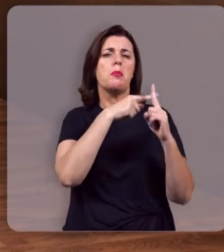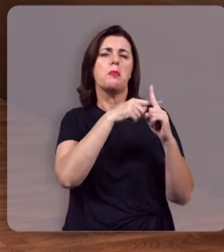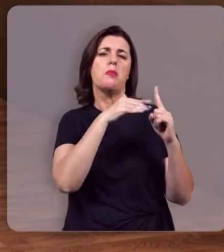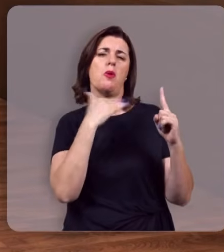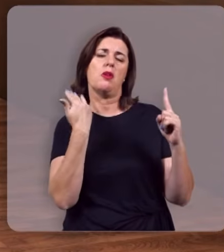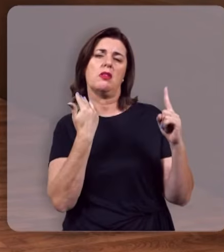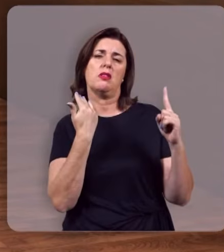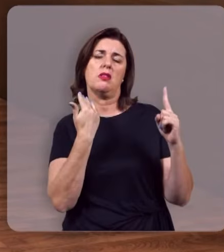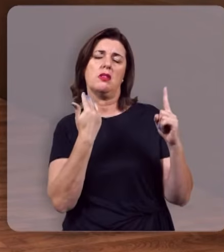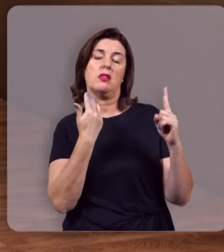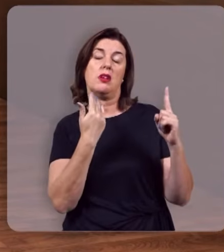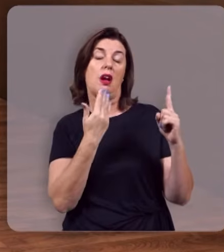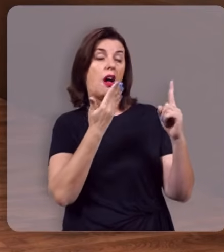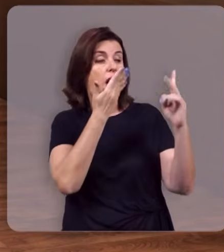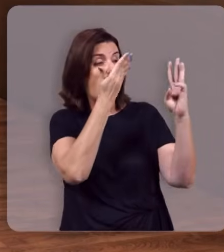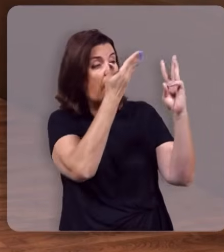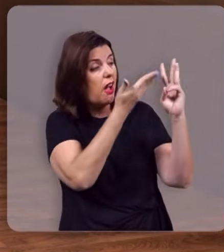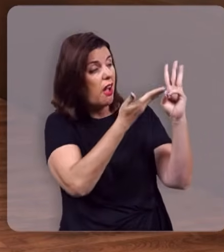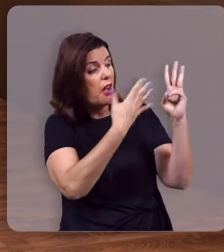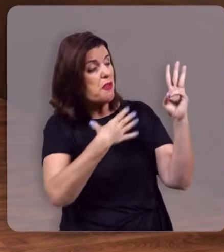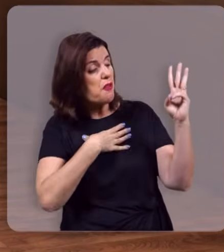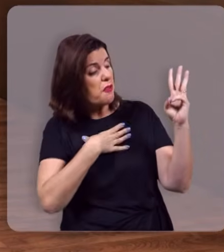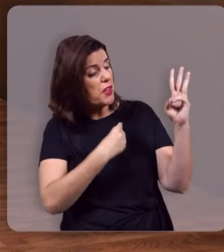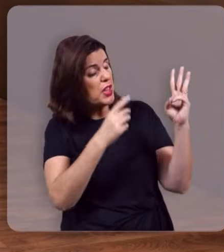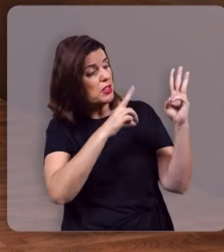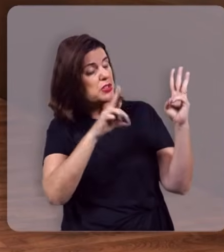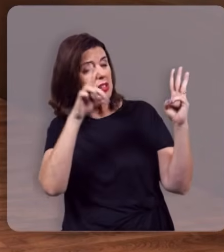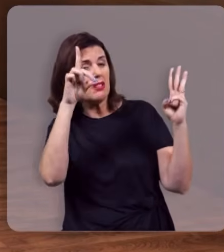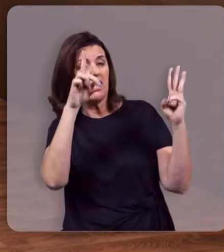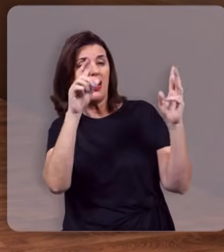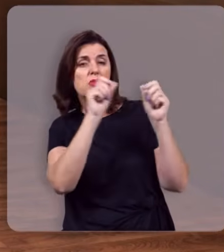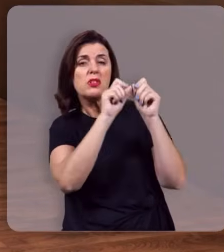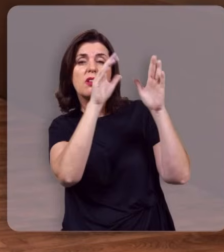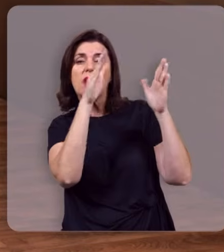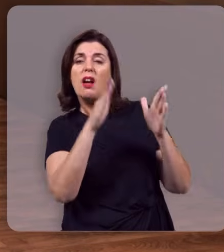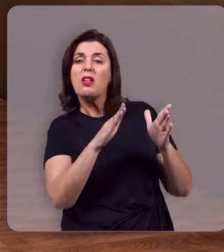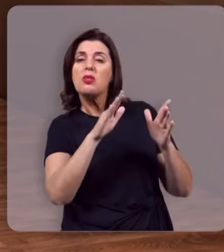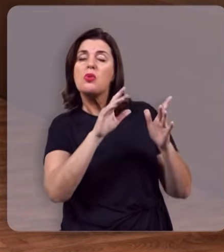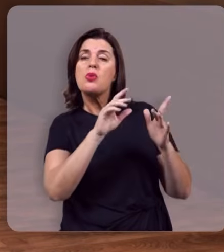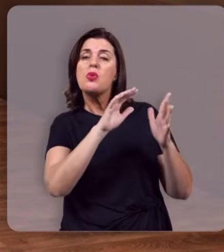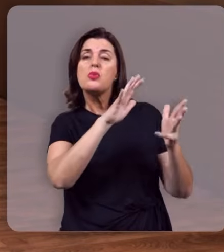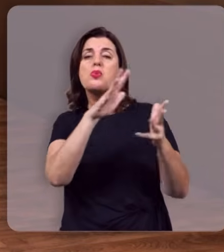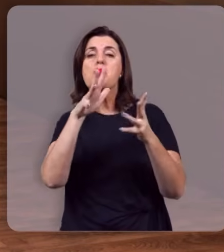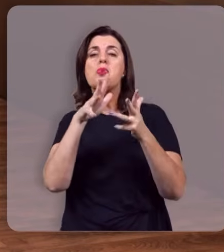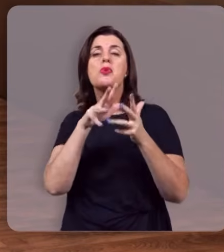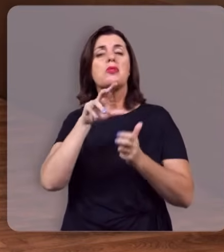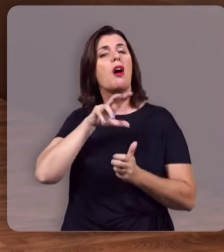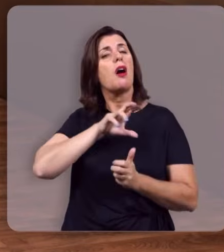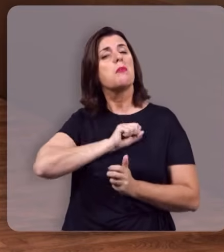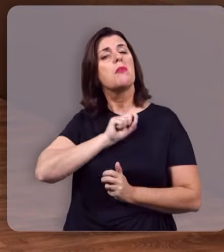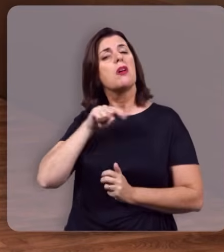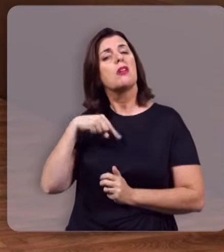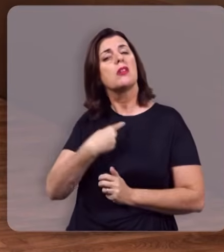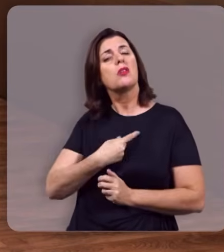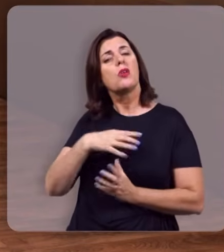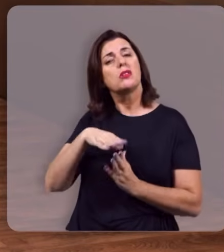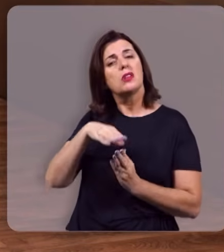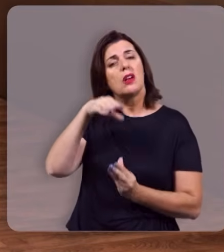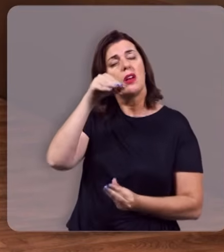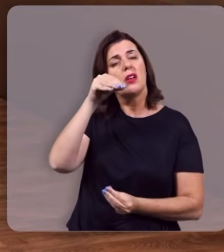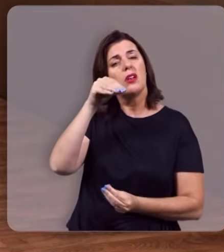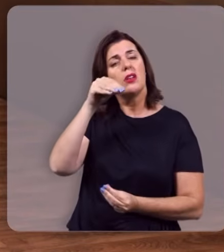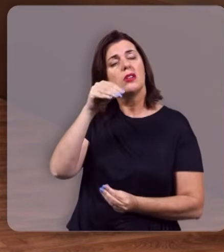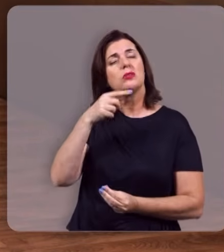Está ali o Filho de Deus, o Criador do universo, o Rei da glória, o amado da nossa alma,